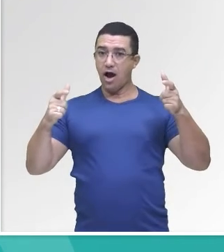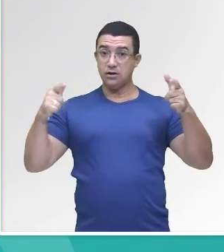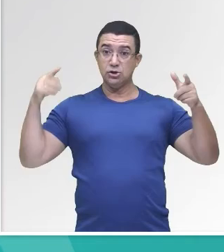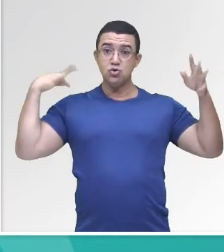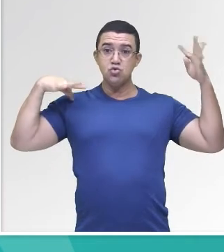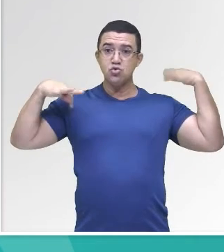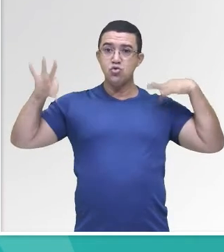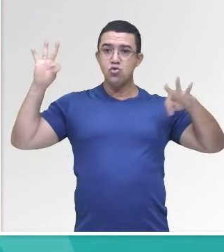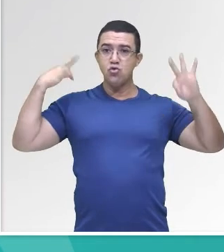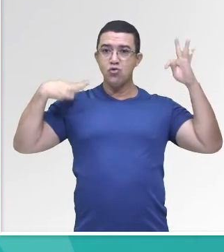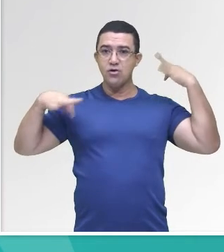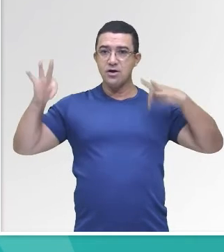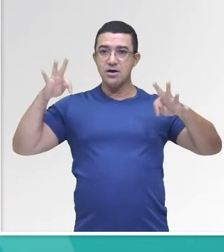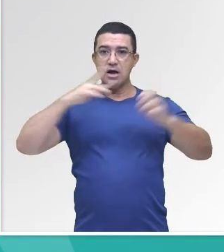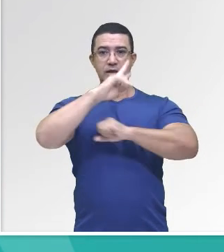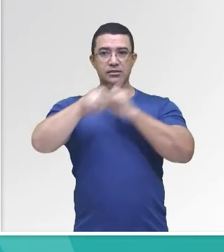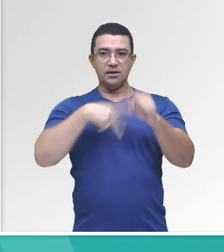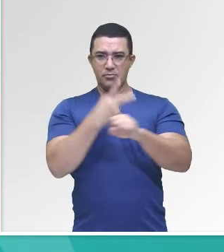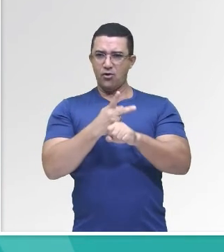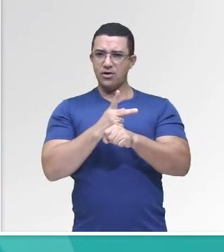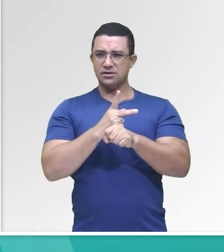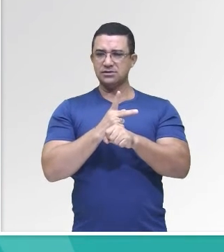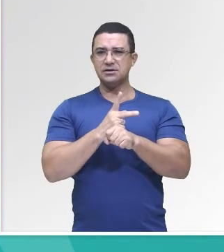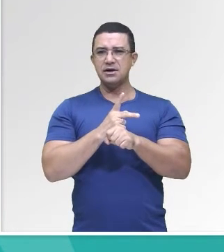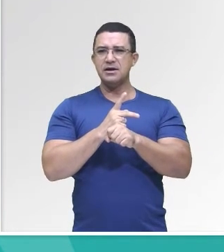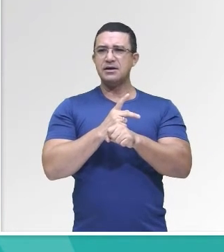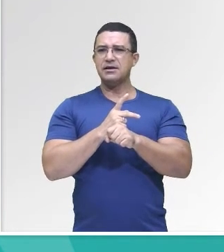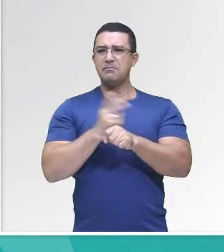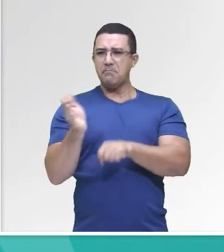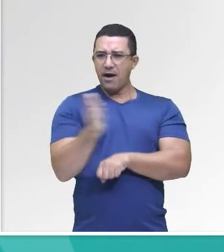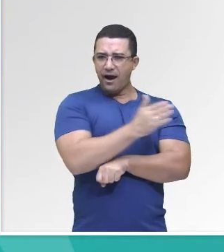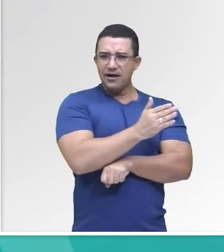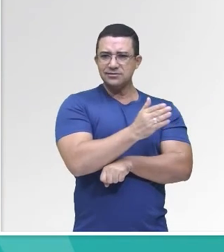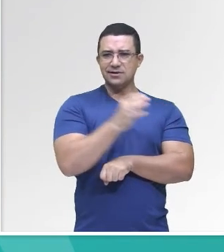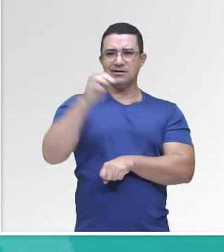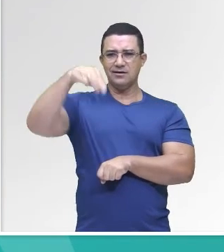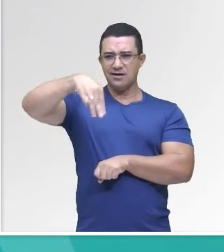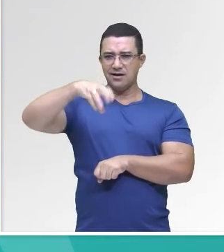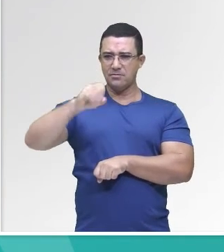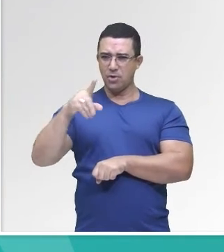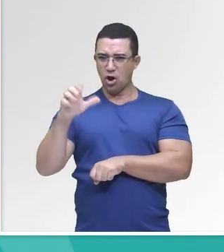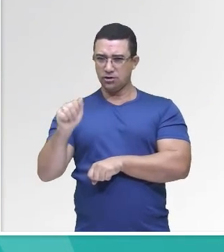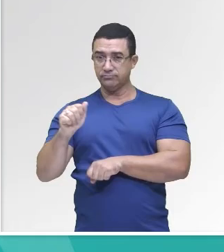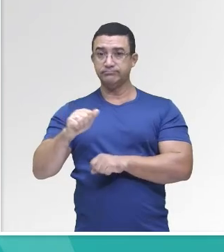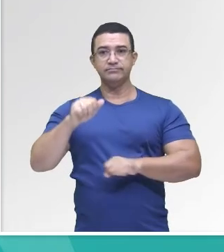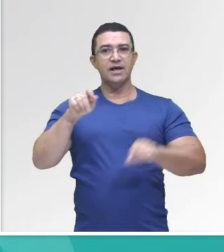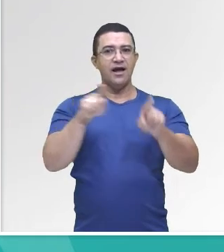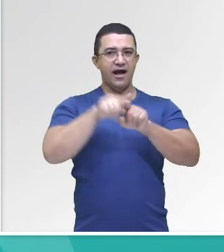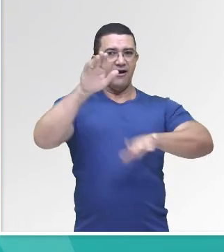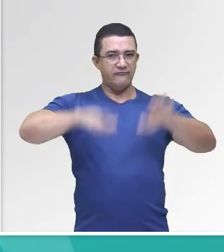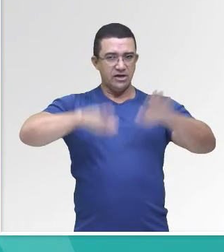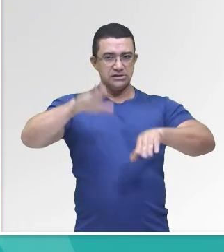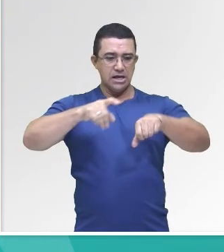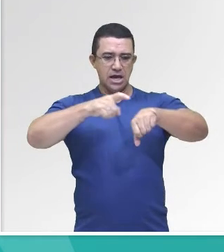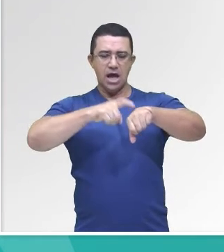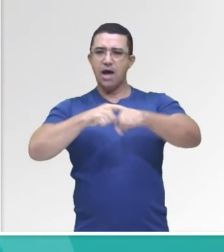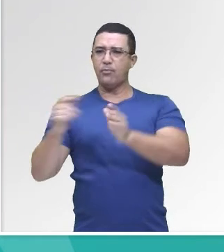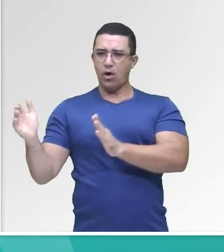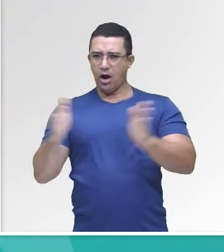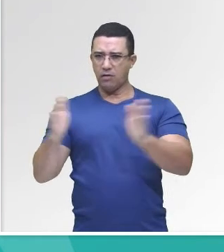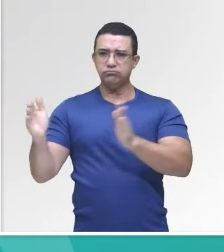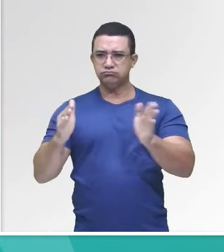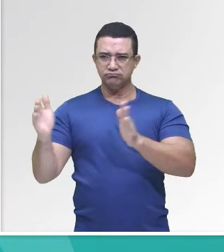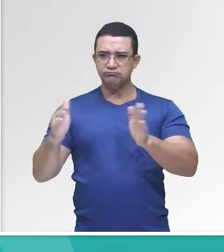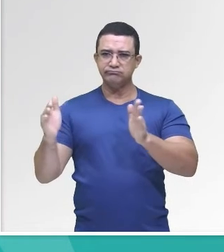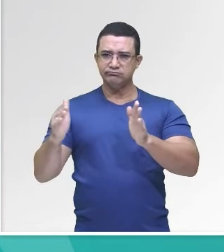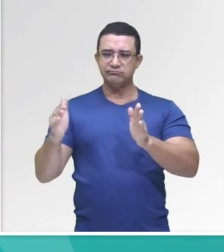que ha pasado la moda y los precios se encuentran un poco inflados por el exceso de